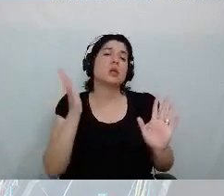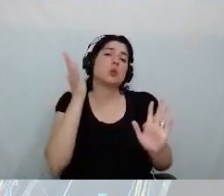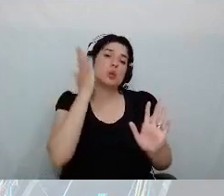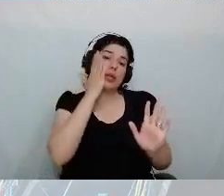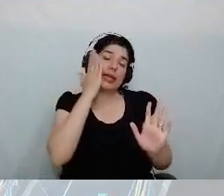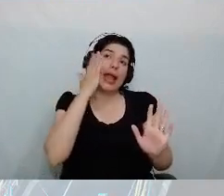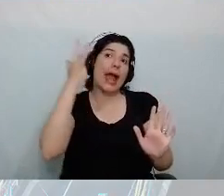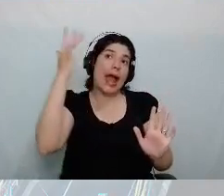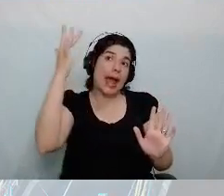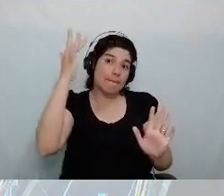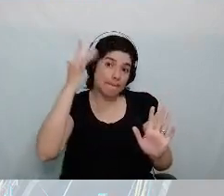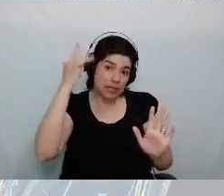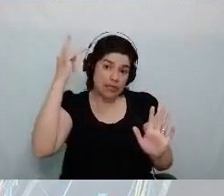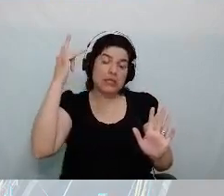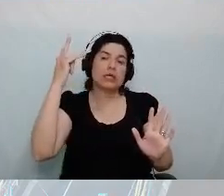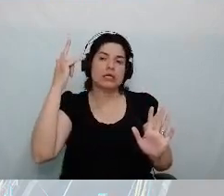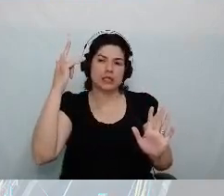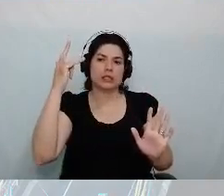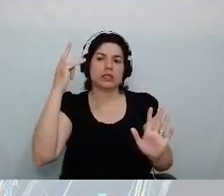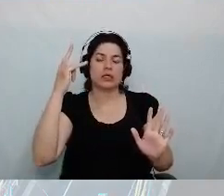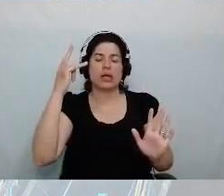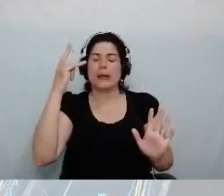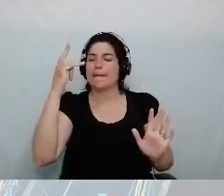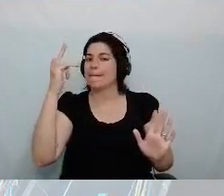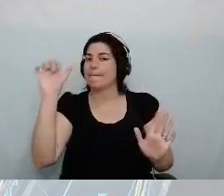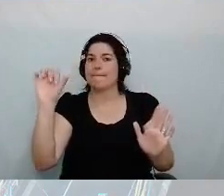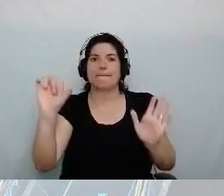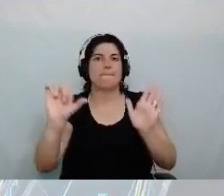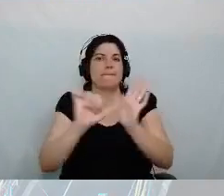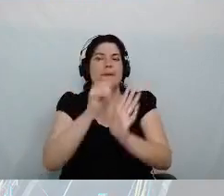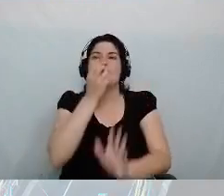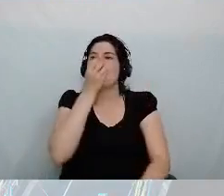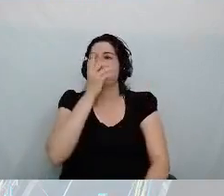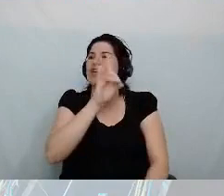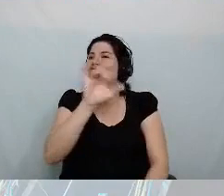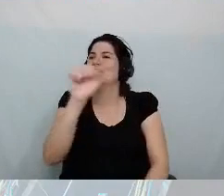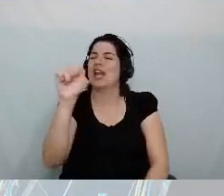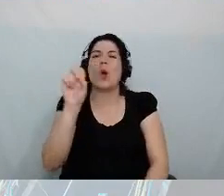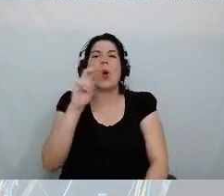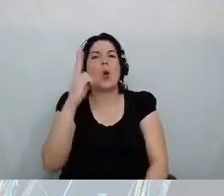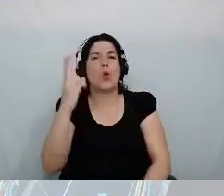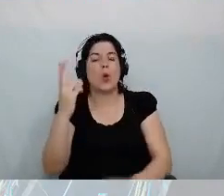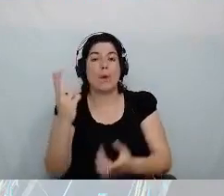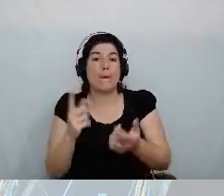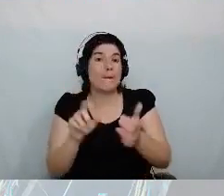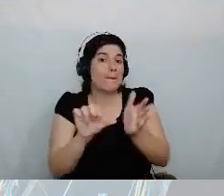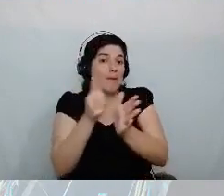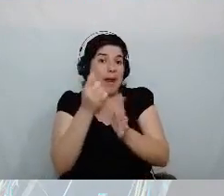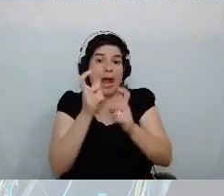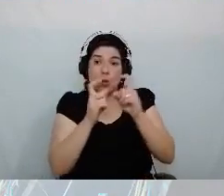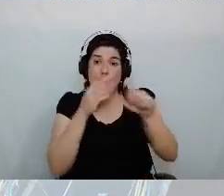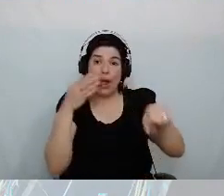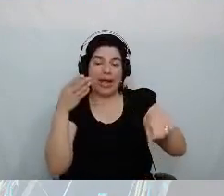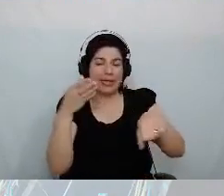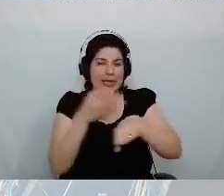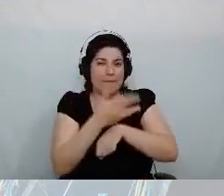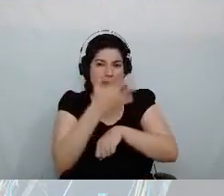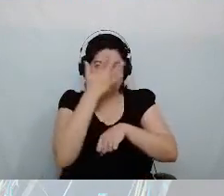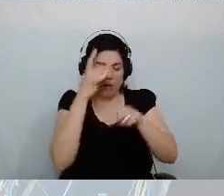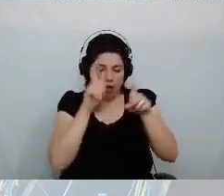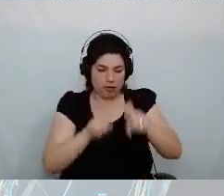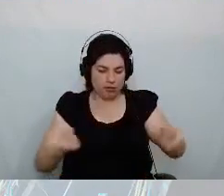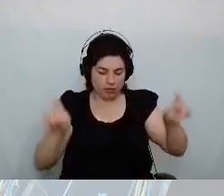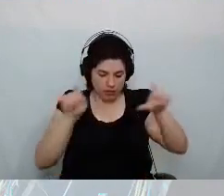amanhã, no primeiro bom dia que você der para alguém, ou na primeira reunião que você entrar, e alguém estiver olhando para o computador, vocês vão lembrar de